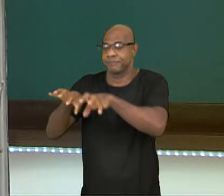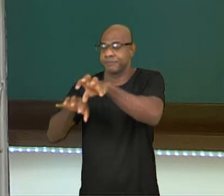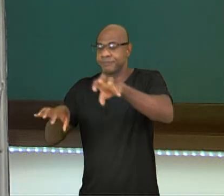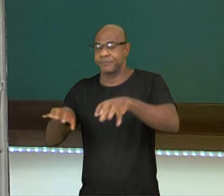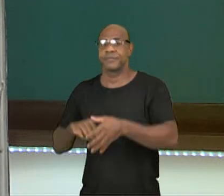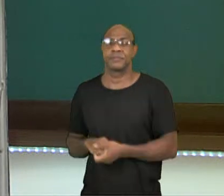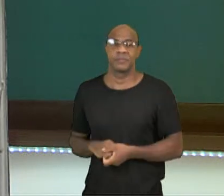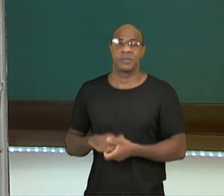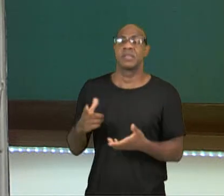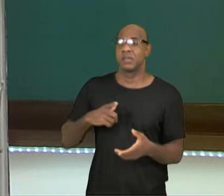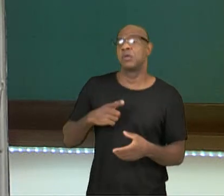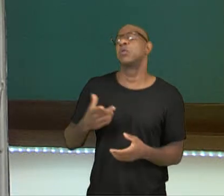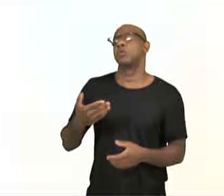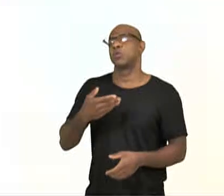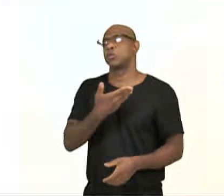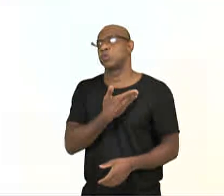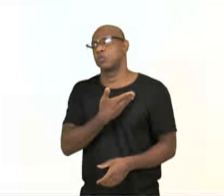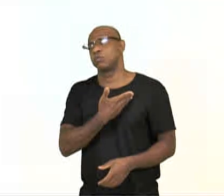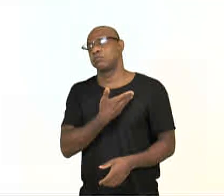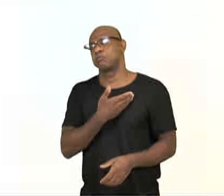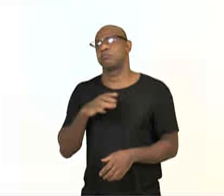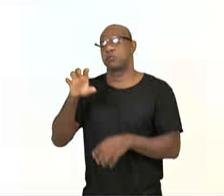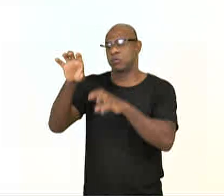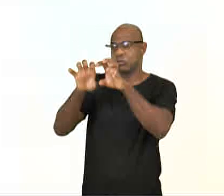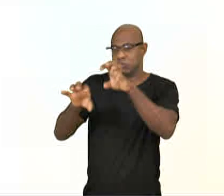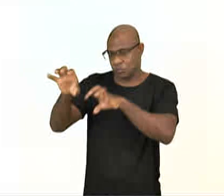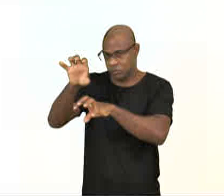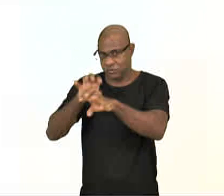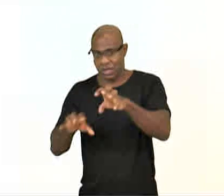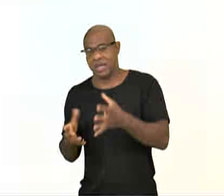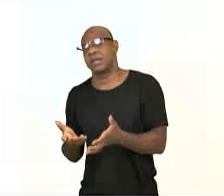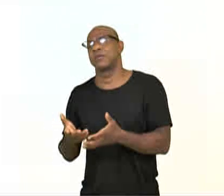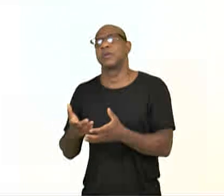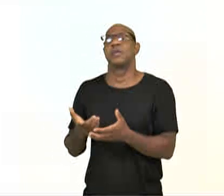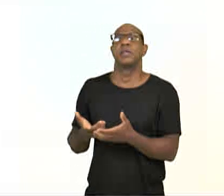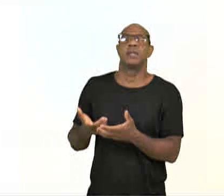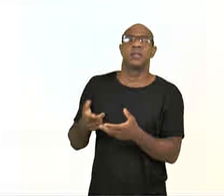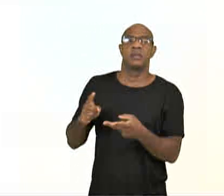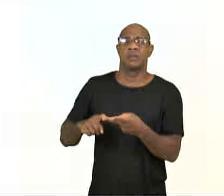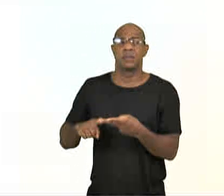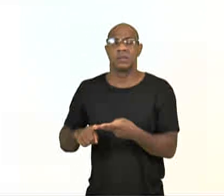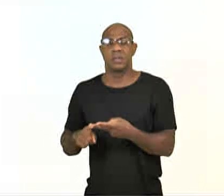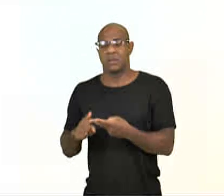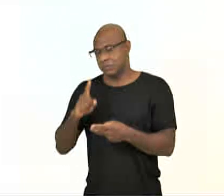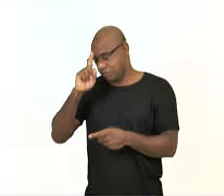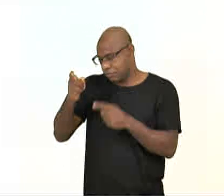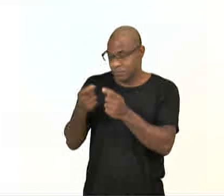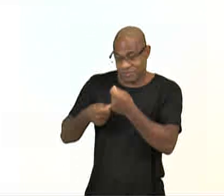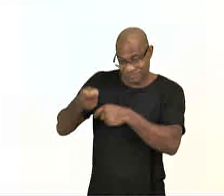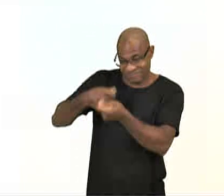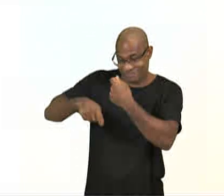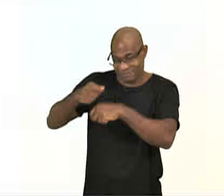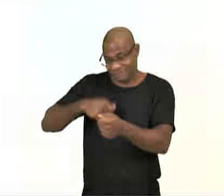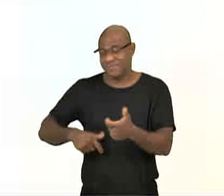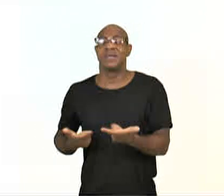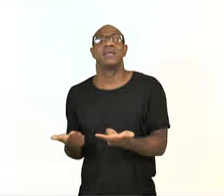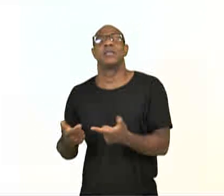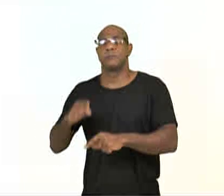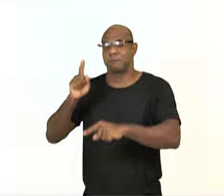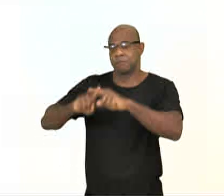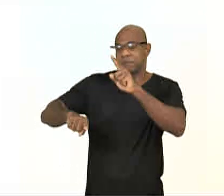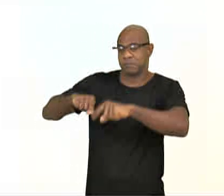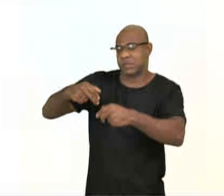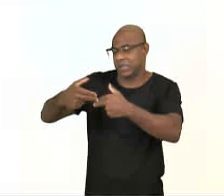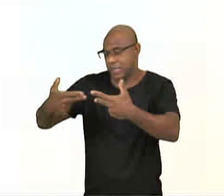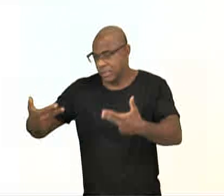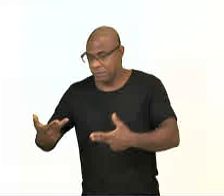estados nacionalistas, industrializados na Europa no século XIX, as demandas econômicas, matéria-prima, busca por